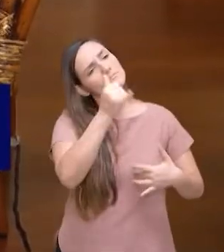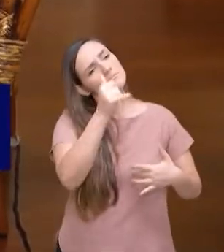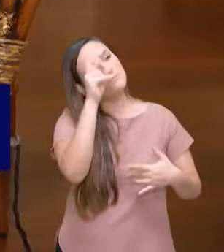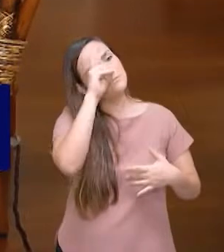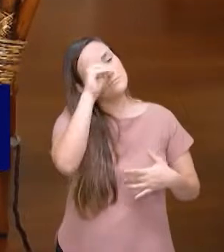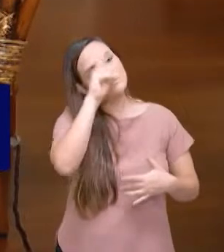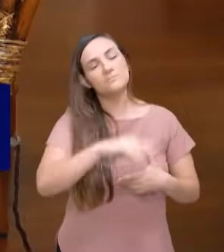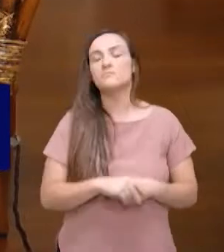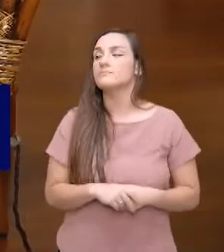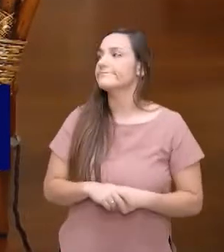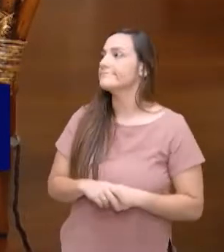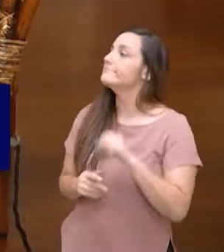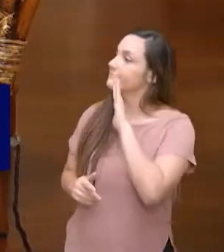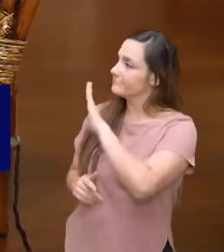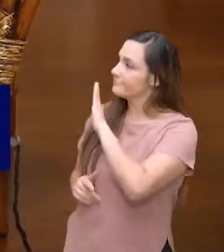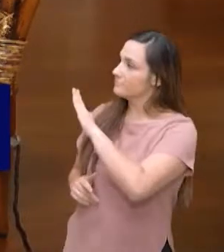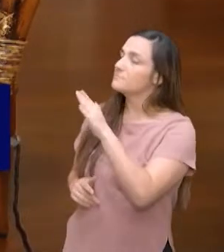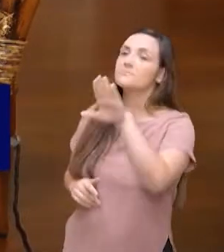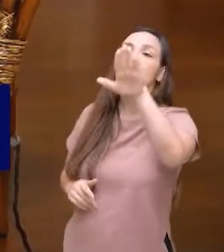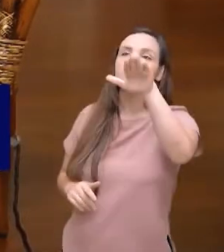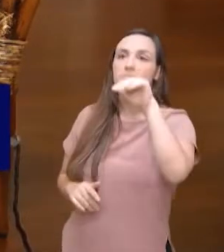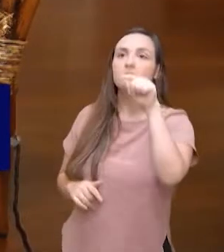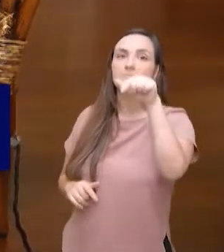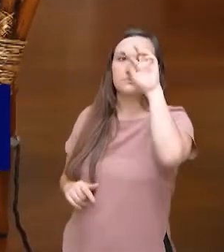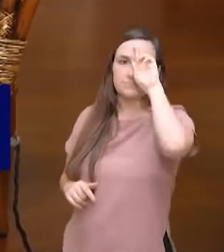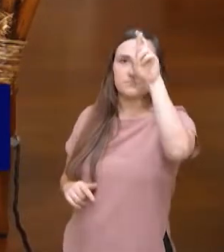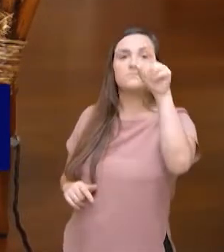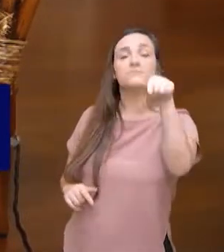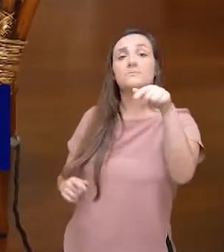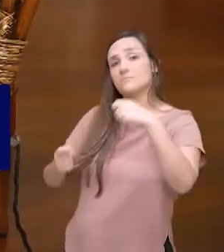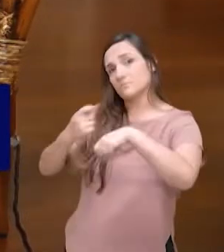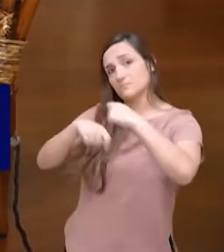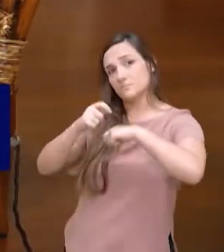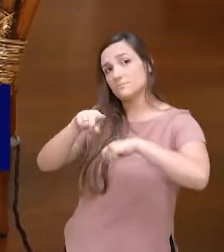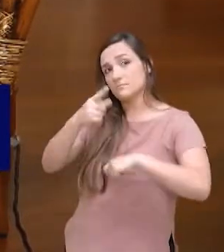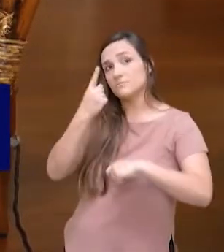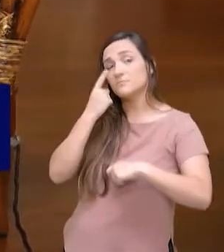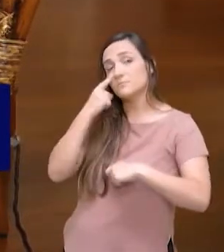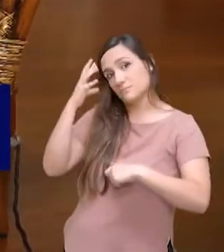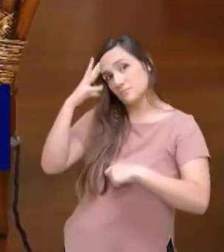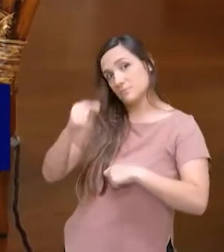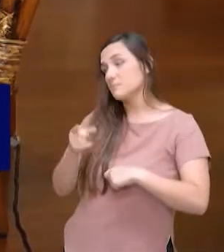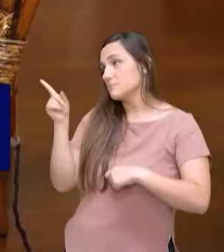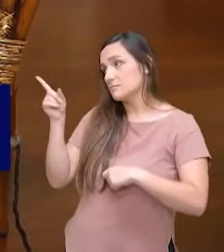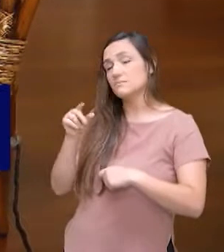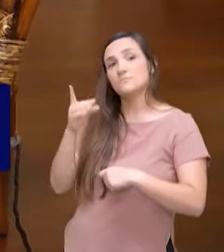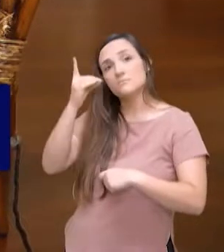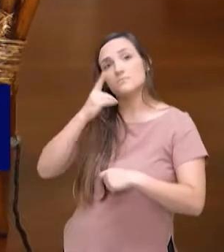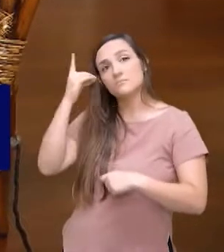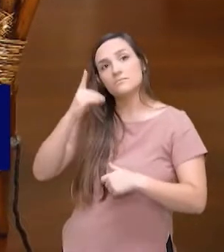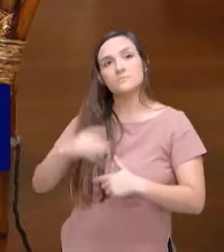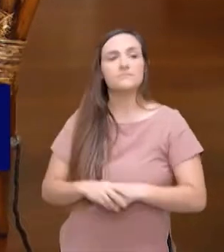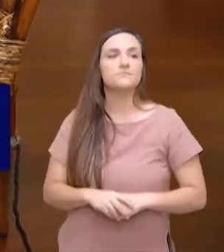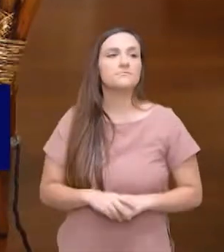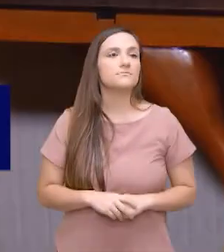Ele chamou a chefe do departamento administrativo e disse: atenda o